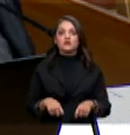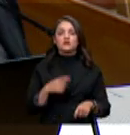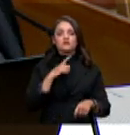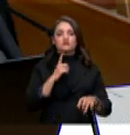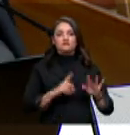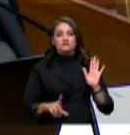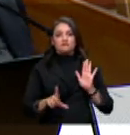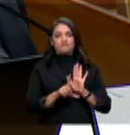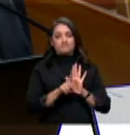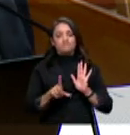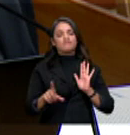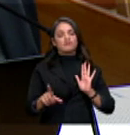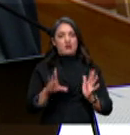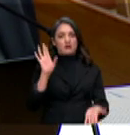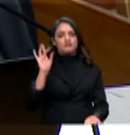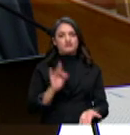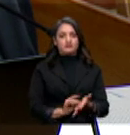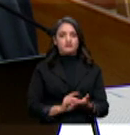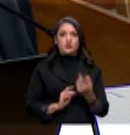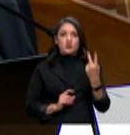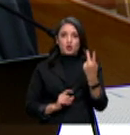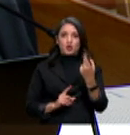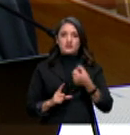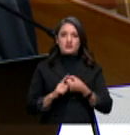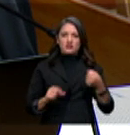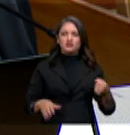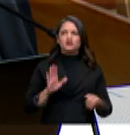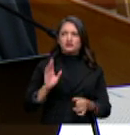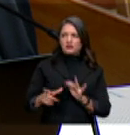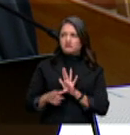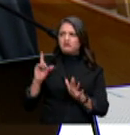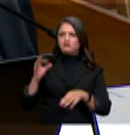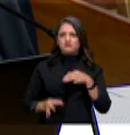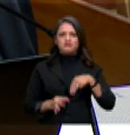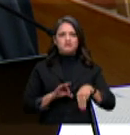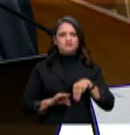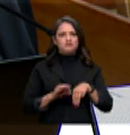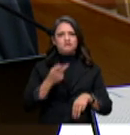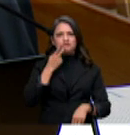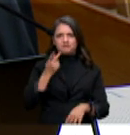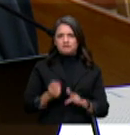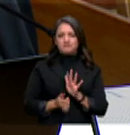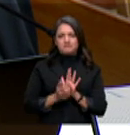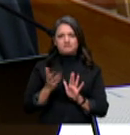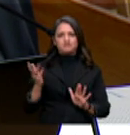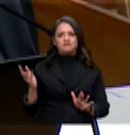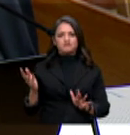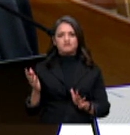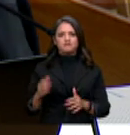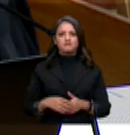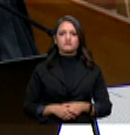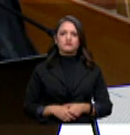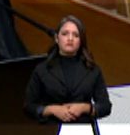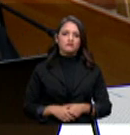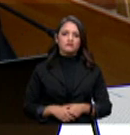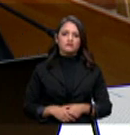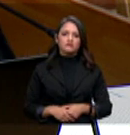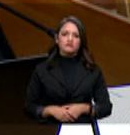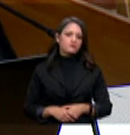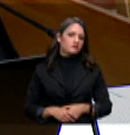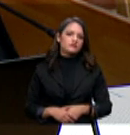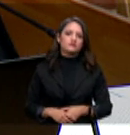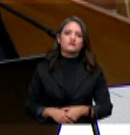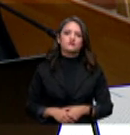na regulamentação. São dois artigos que foram muito citados por todos aqueles que adentraram no